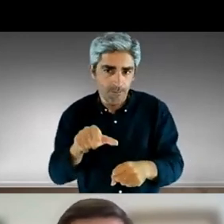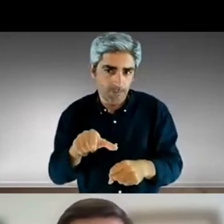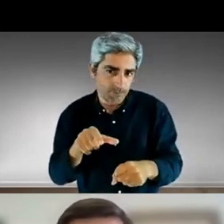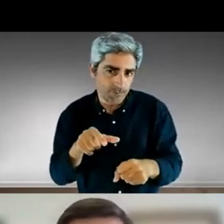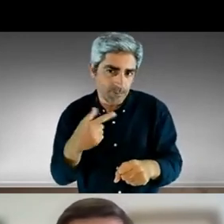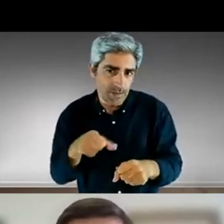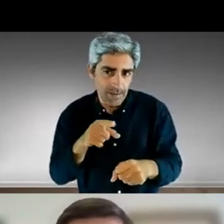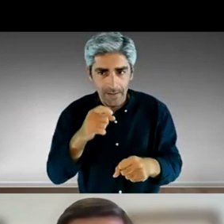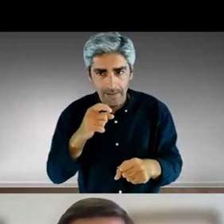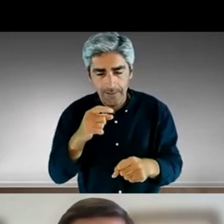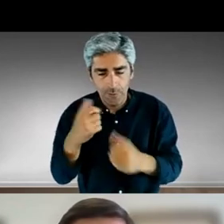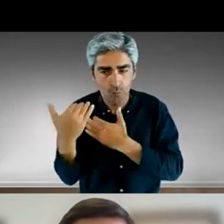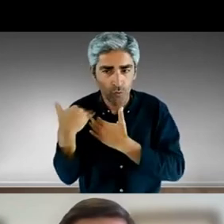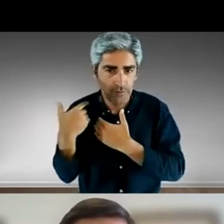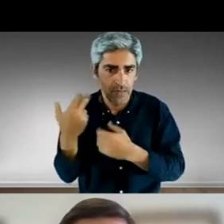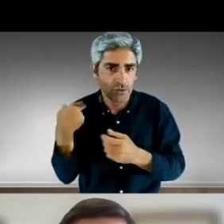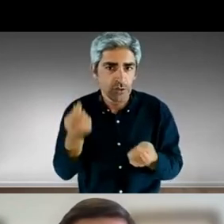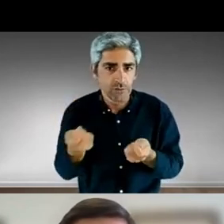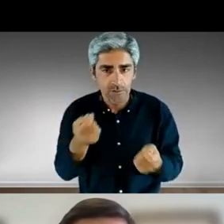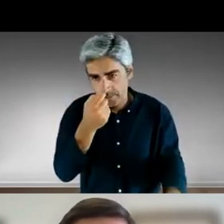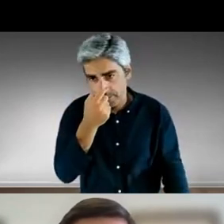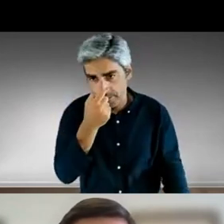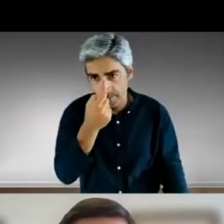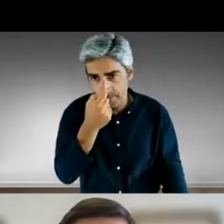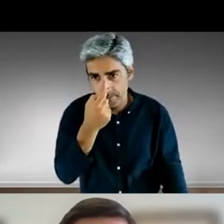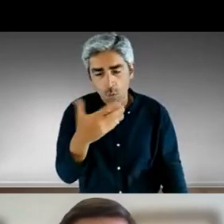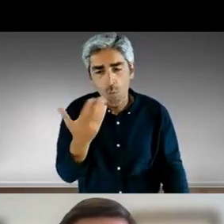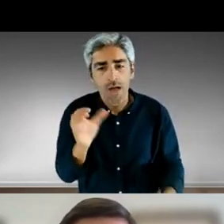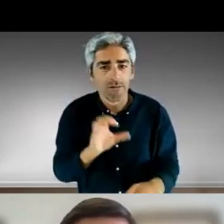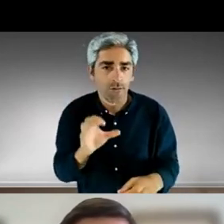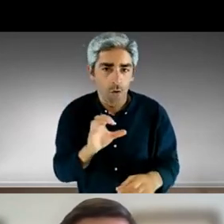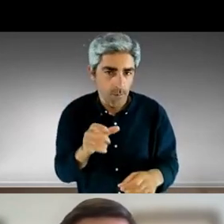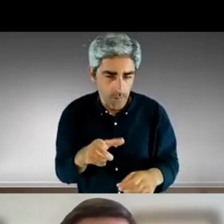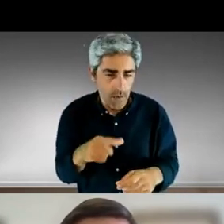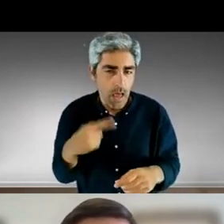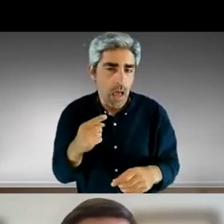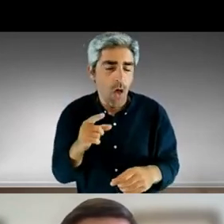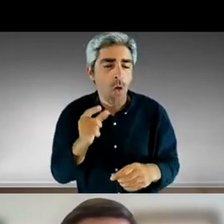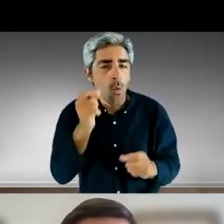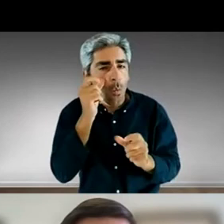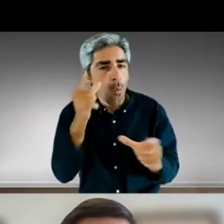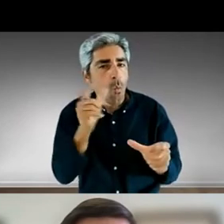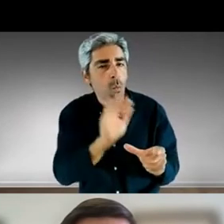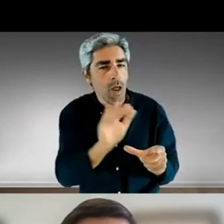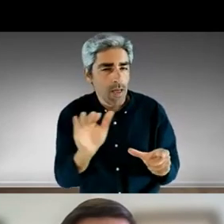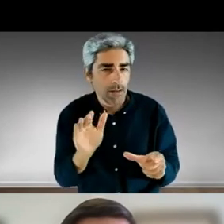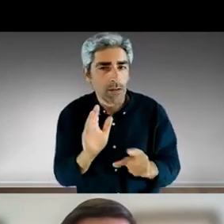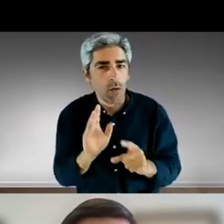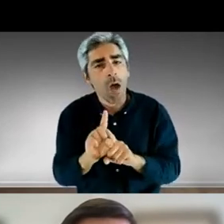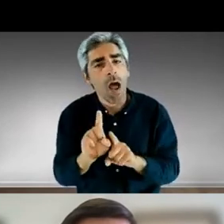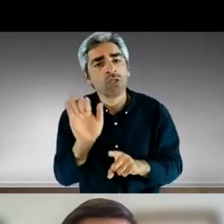que tenha essas responsabilidades de chefia. De qualquer maneira, há o alerta podemos dar um alerta direto às